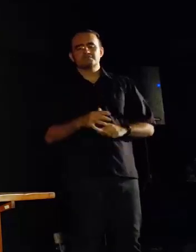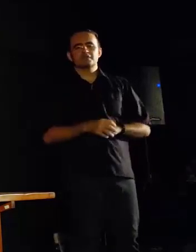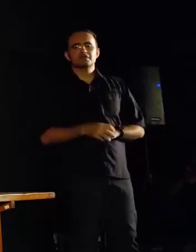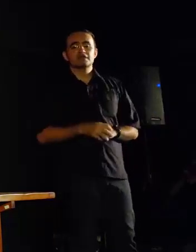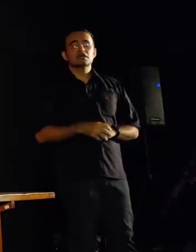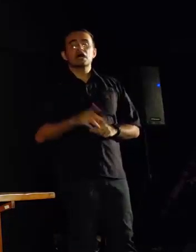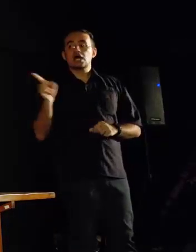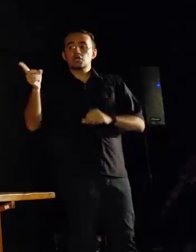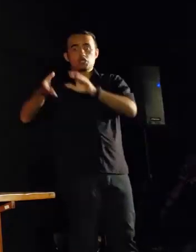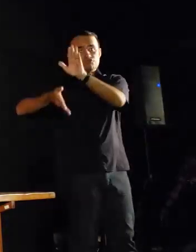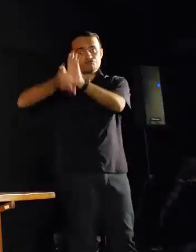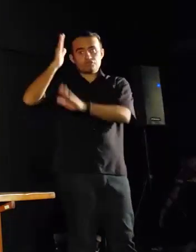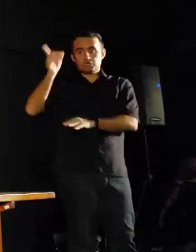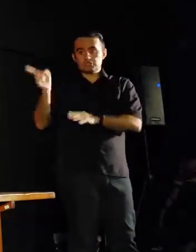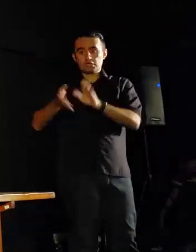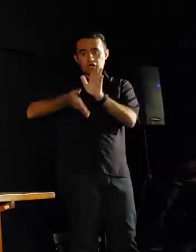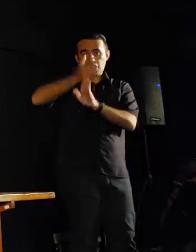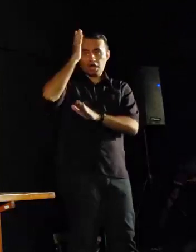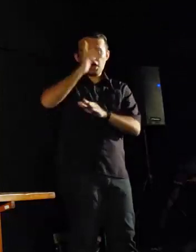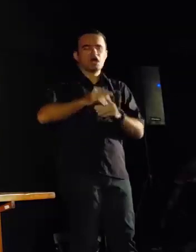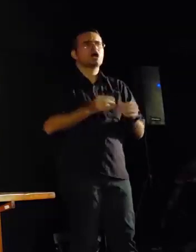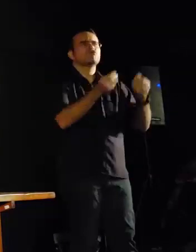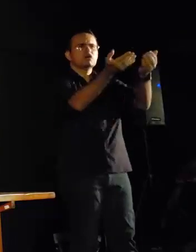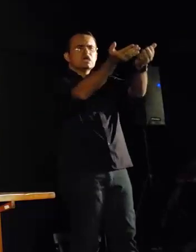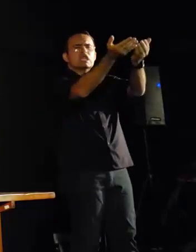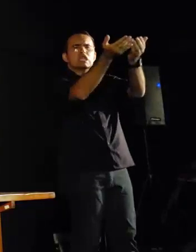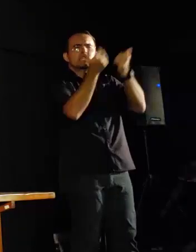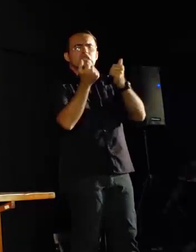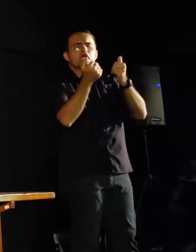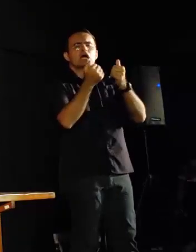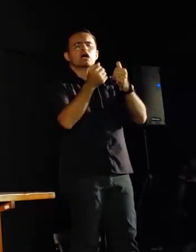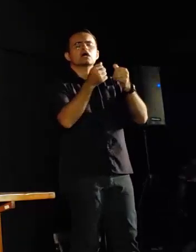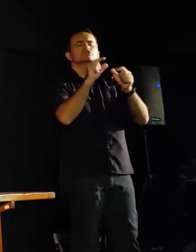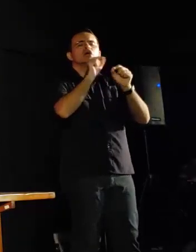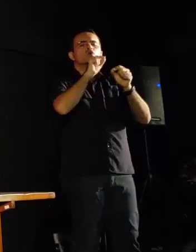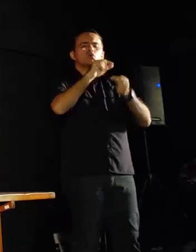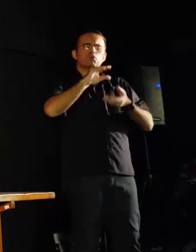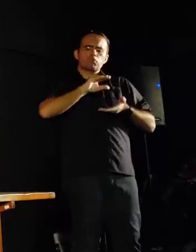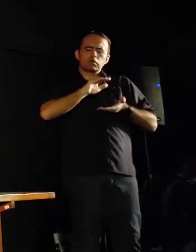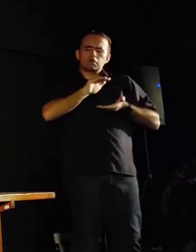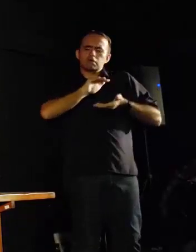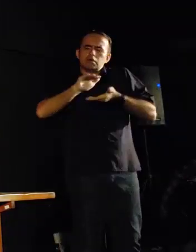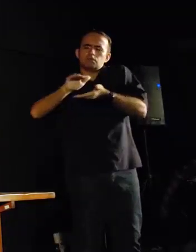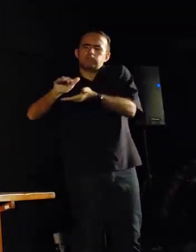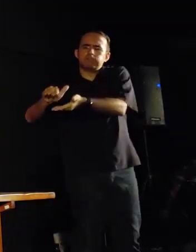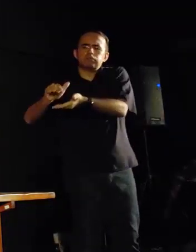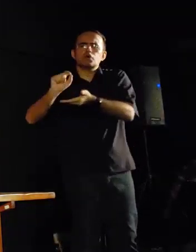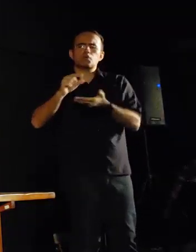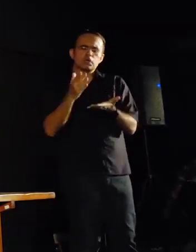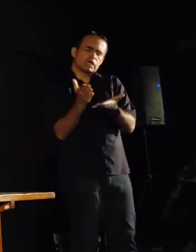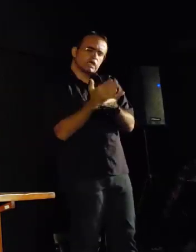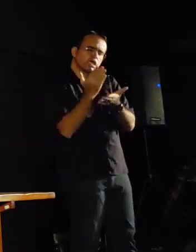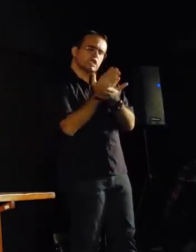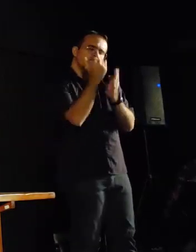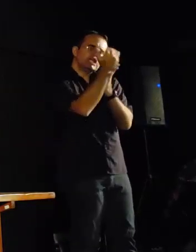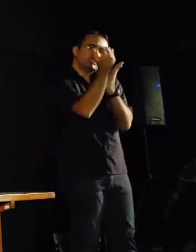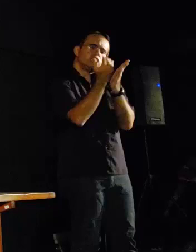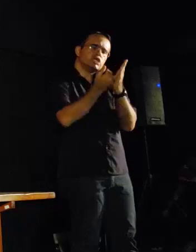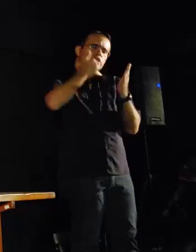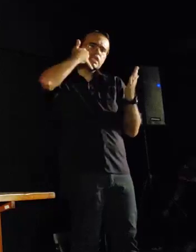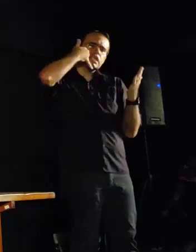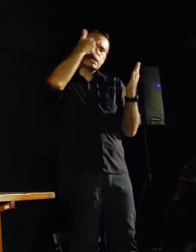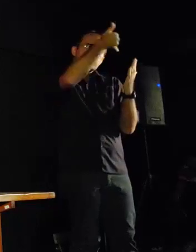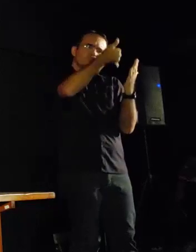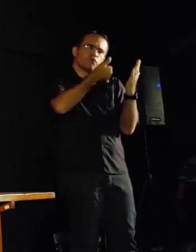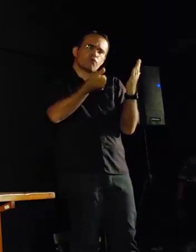lista telefônica, coisa que não existe mais, né? Se eu fosse para a República Tcheca, não, eu queria uma lista telefônica, né? Mas uma